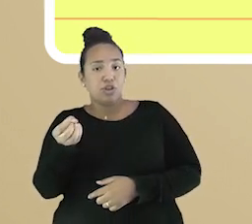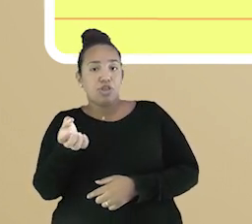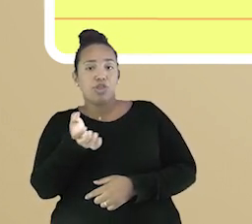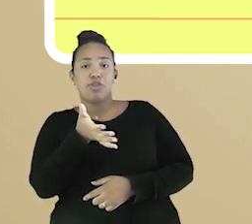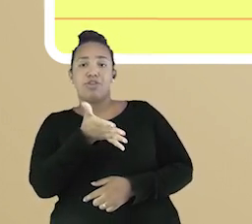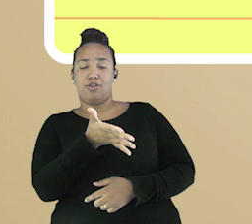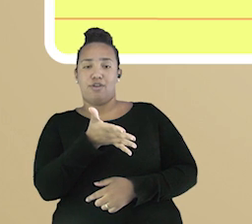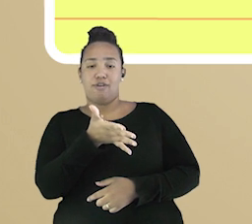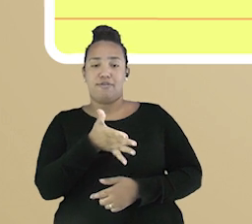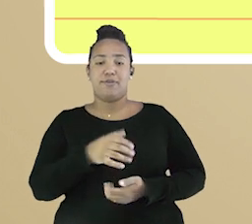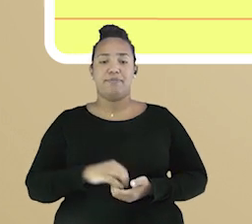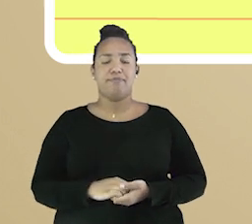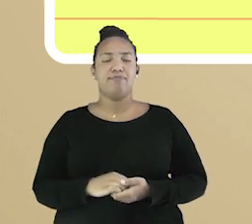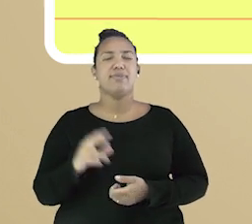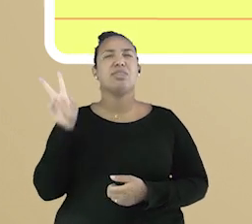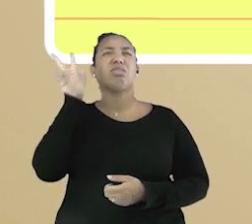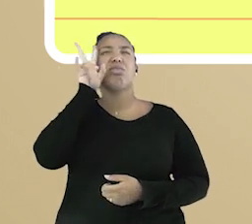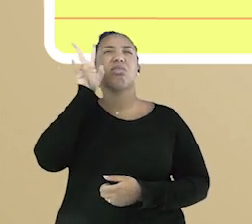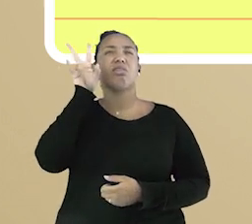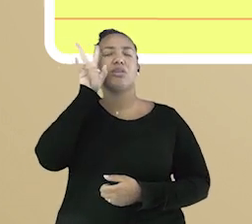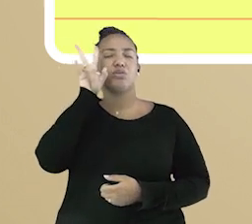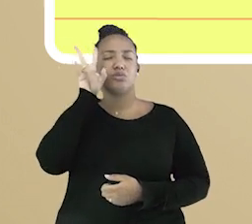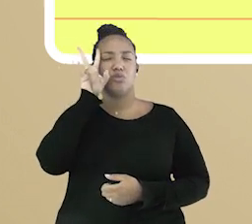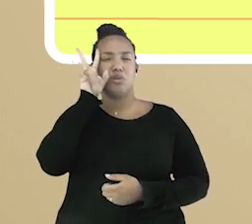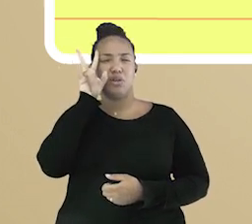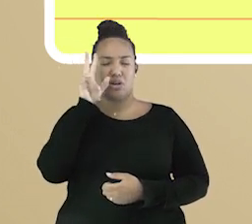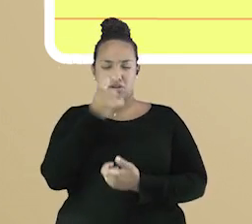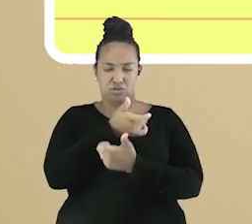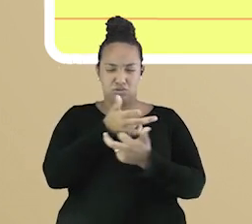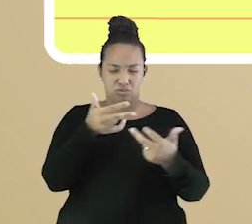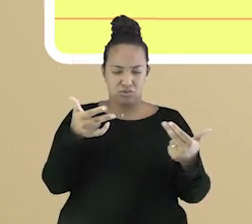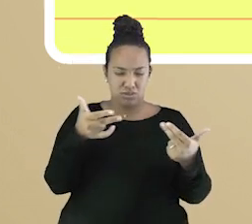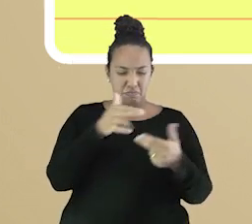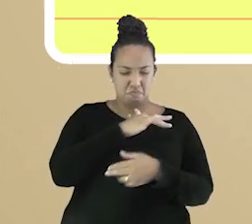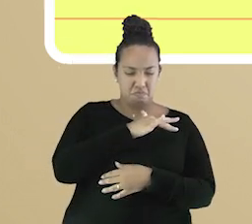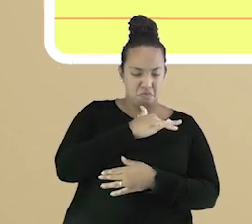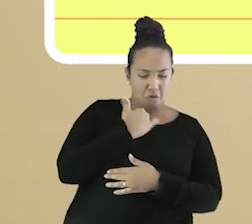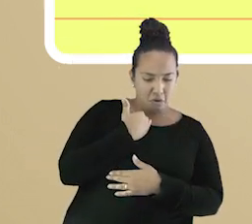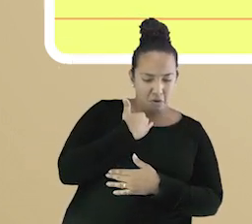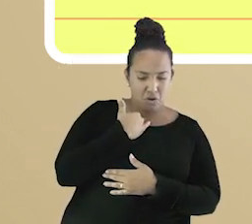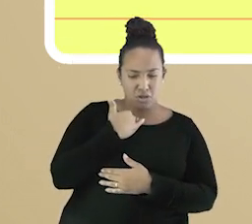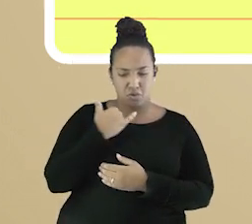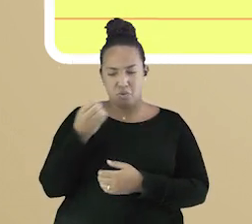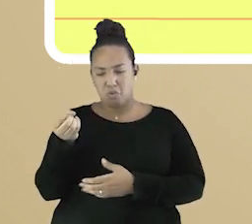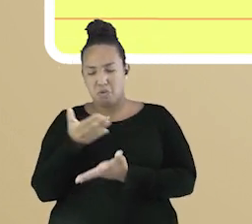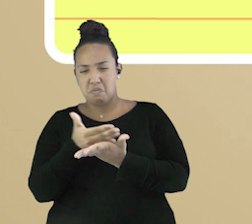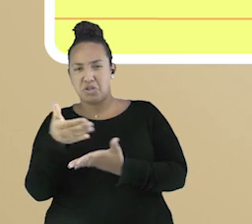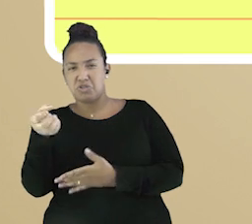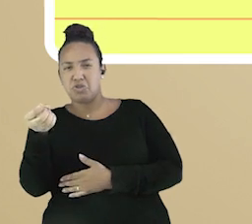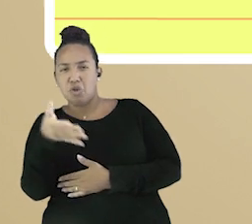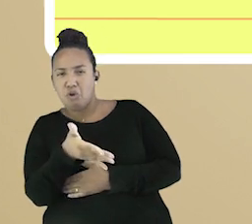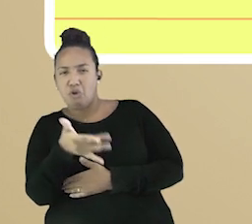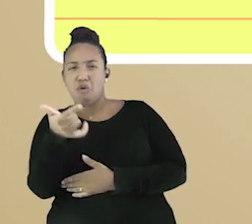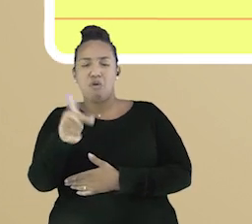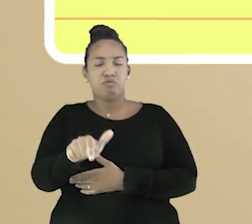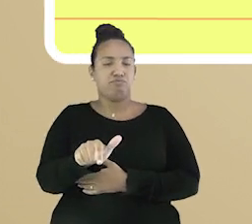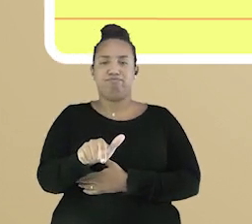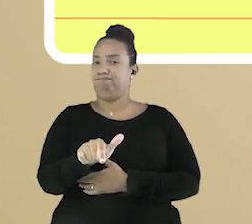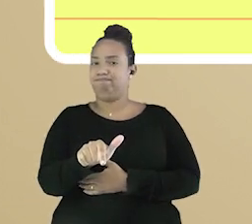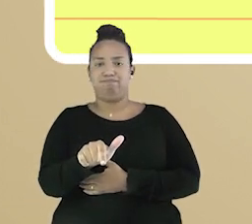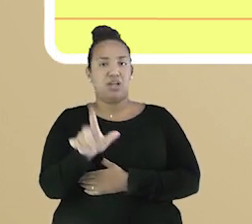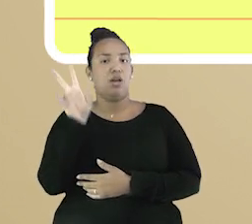nova existência. E na história, será que as coisas morrem e renascem assim? Mas é claro que não, né, galera? A